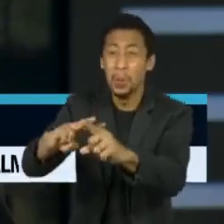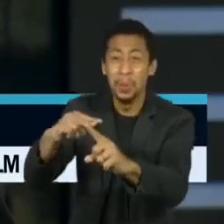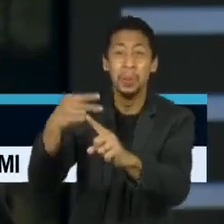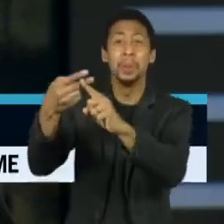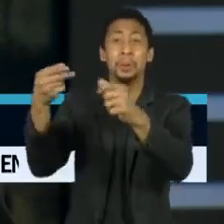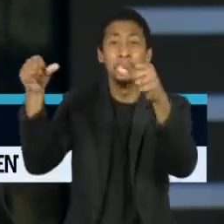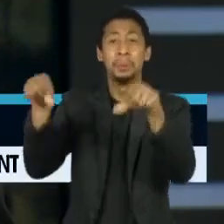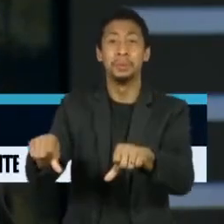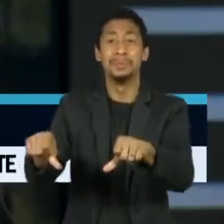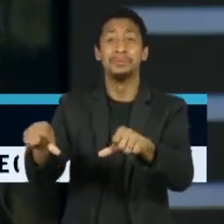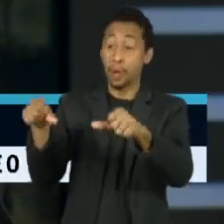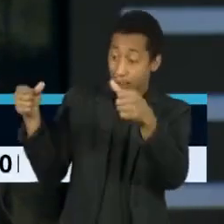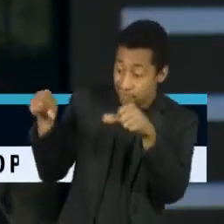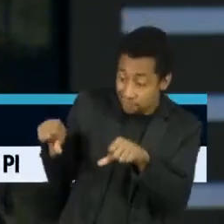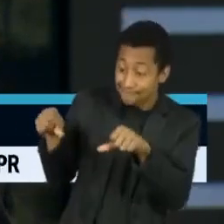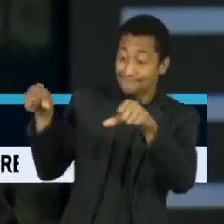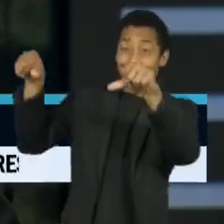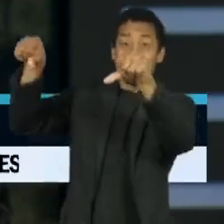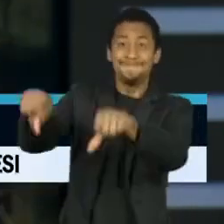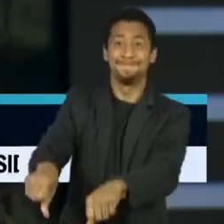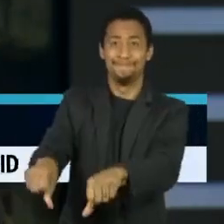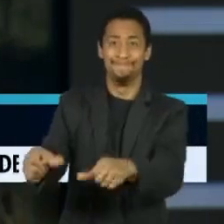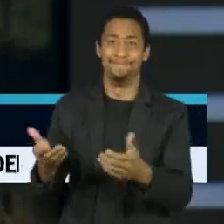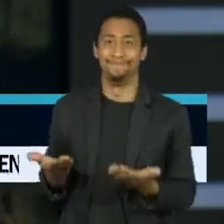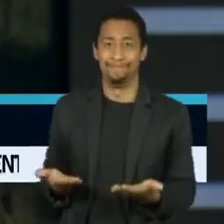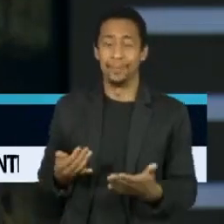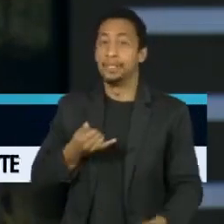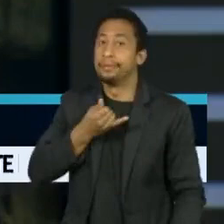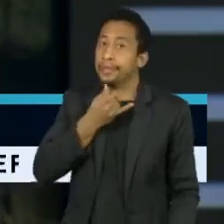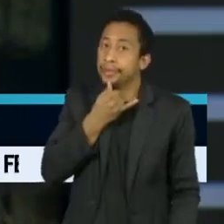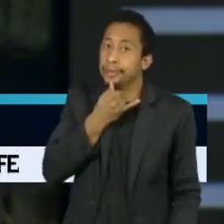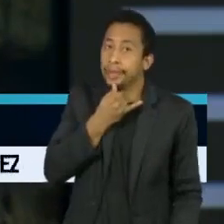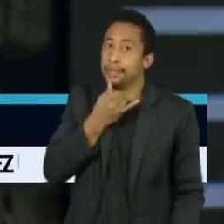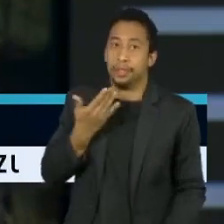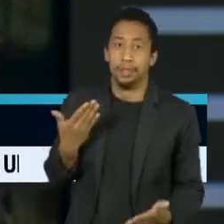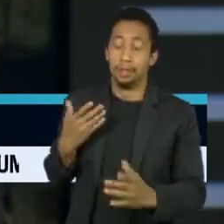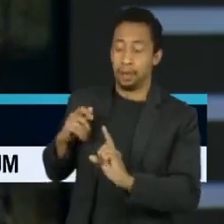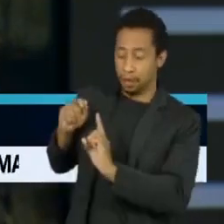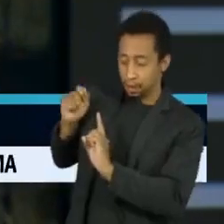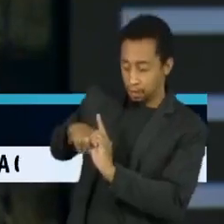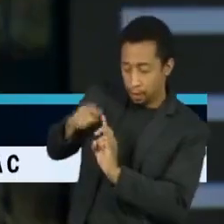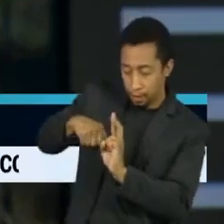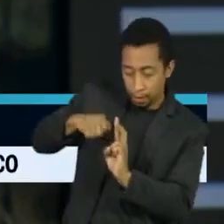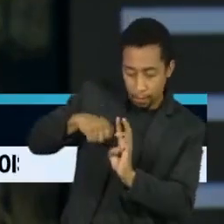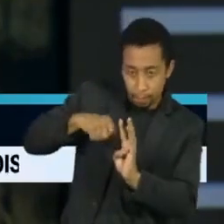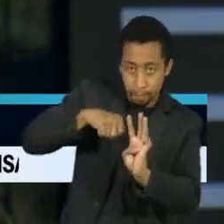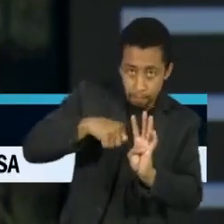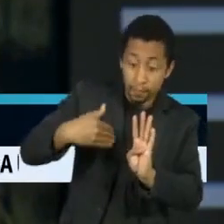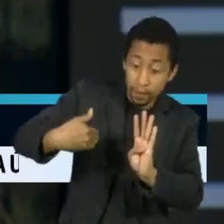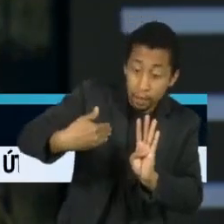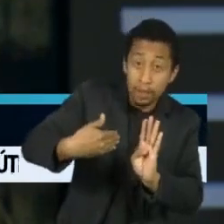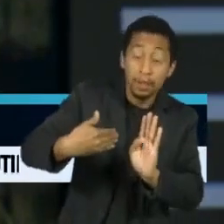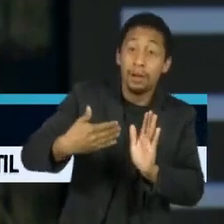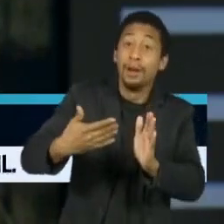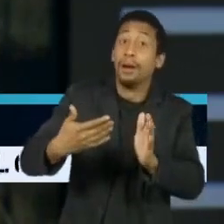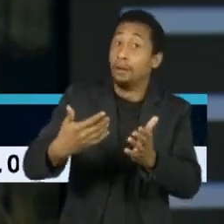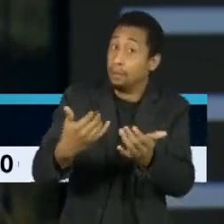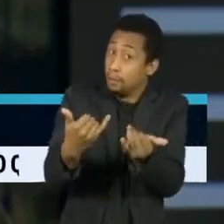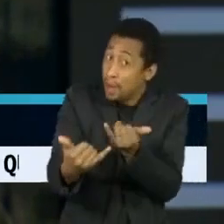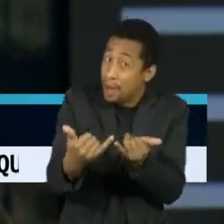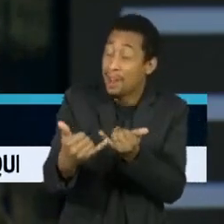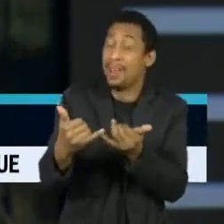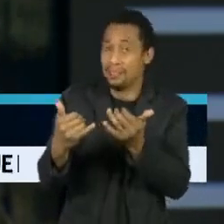já então nós estamos infelizmente a nos últimos meses caminhando é muito rapidamente por uma